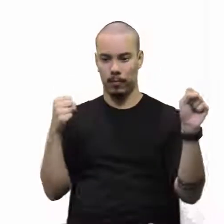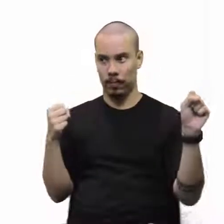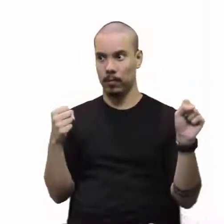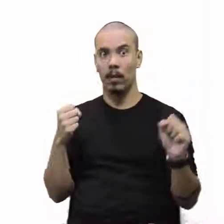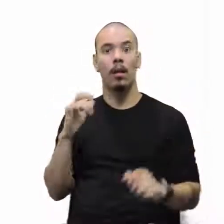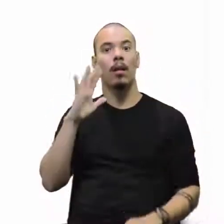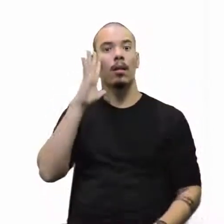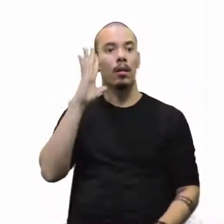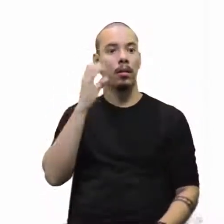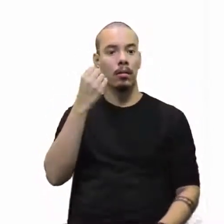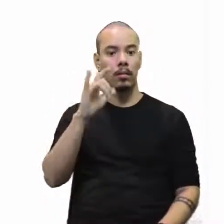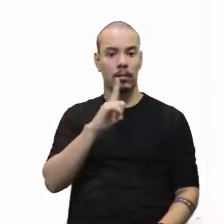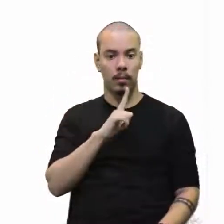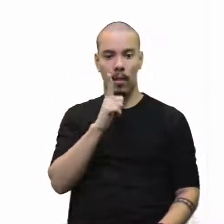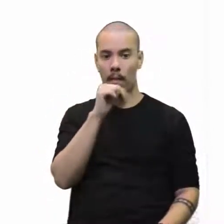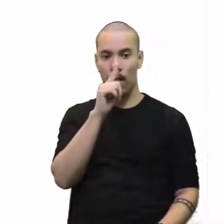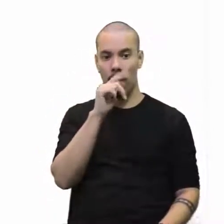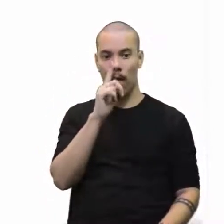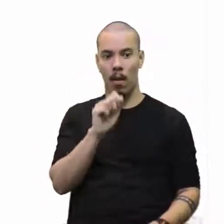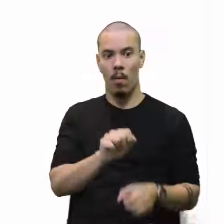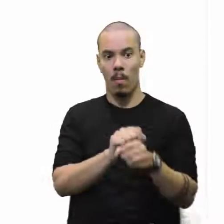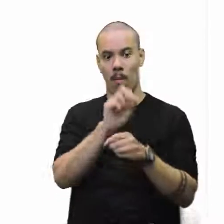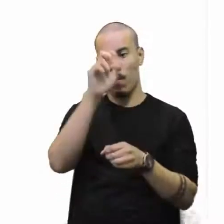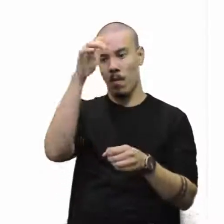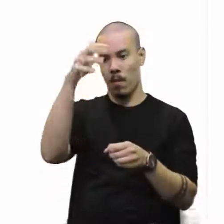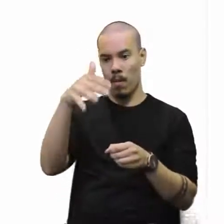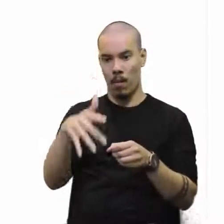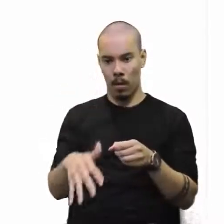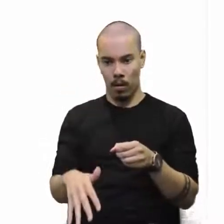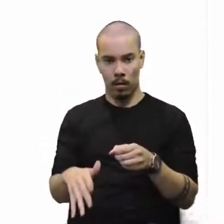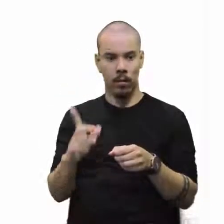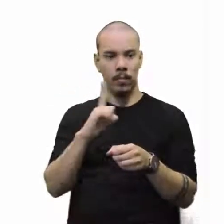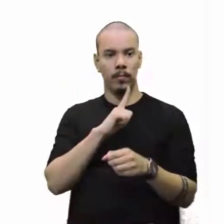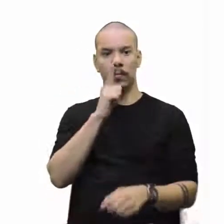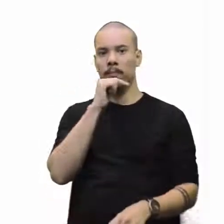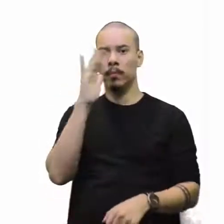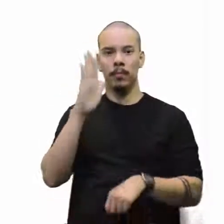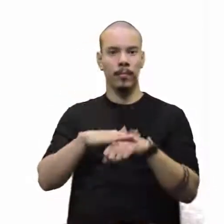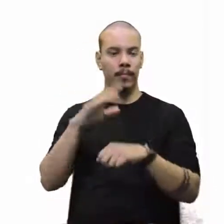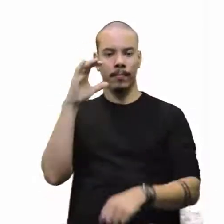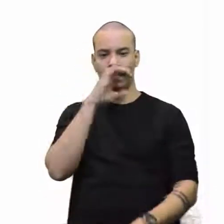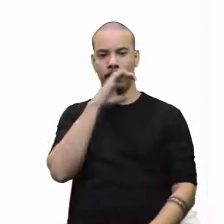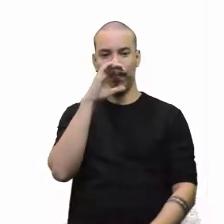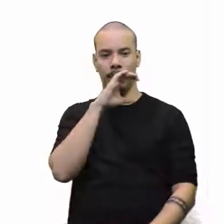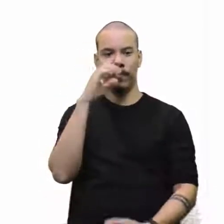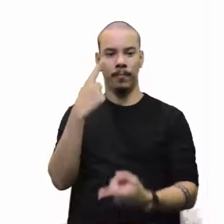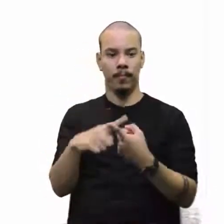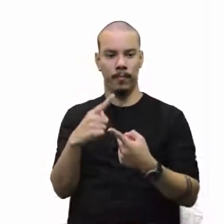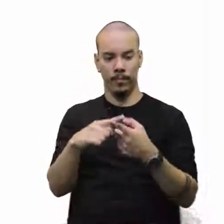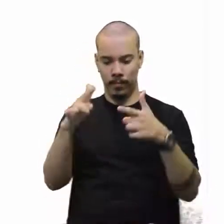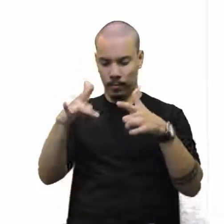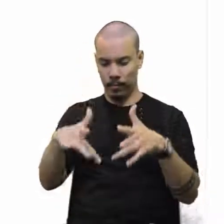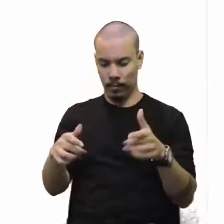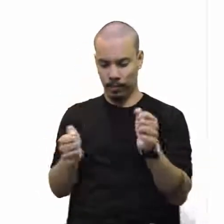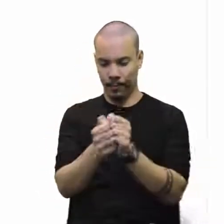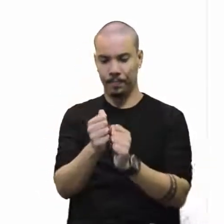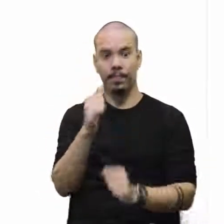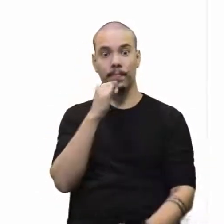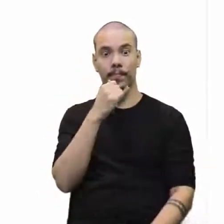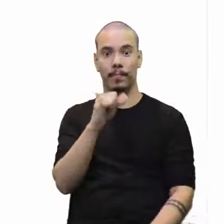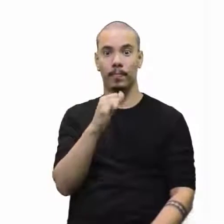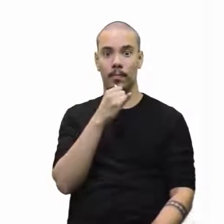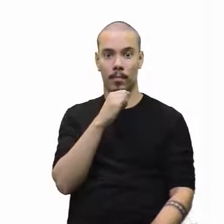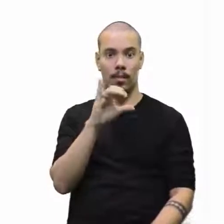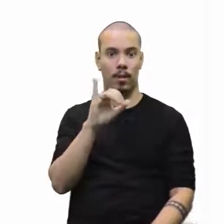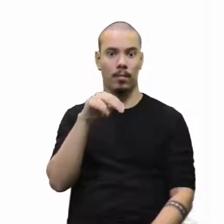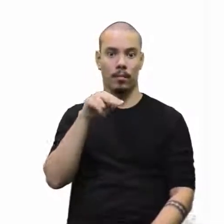ter uma queda d'água muito maior, o que você vai ter? Uma água descendo com maior velocidade, porque ela tem armazenado muita energia potencial. Energia cinética